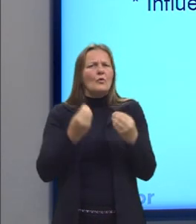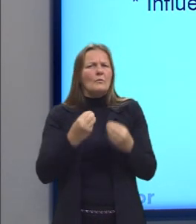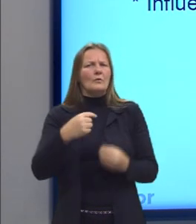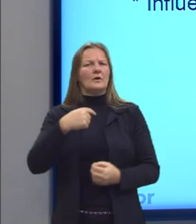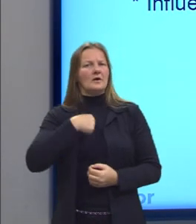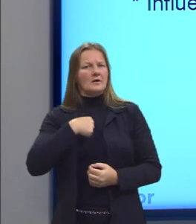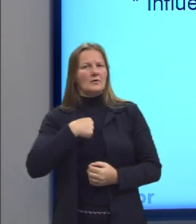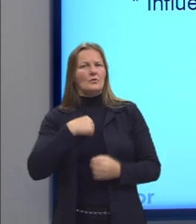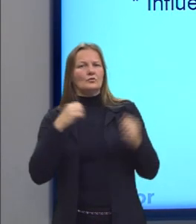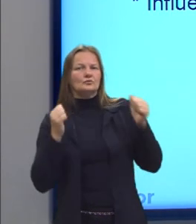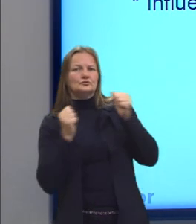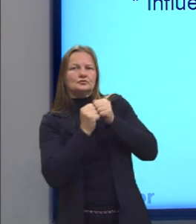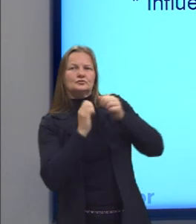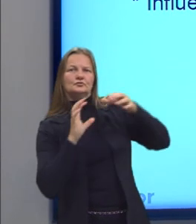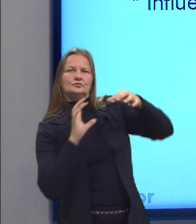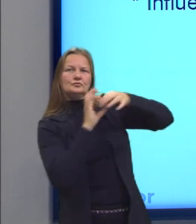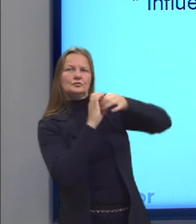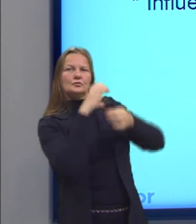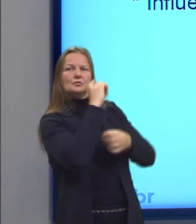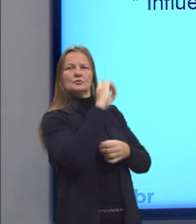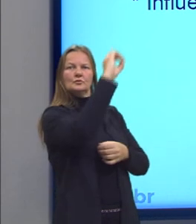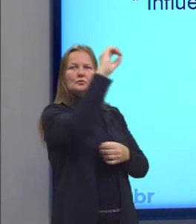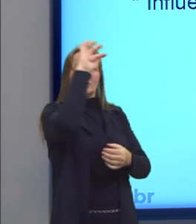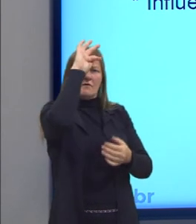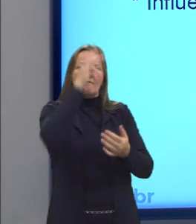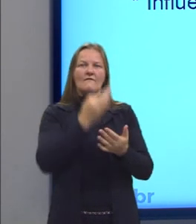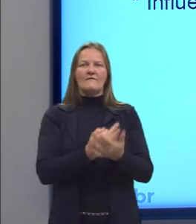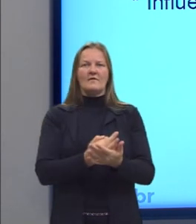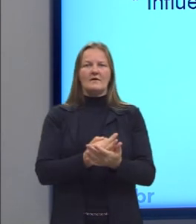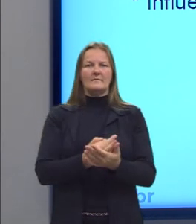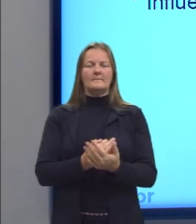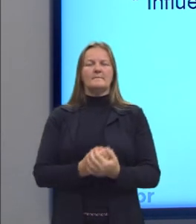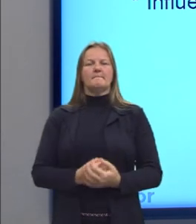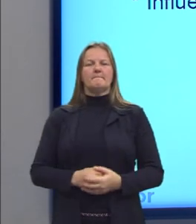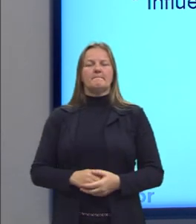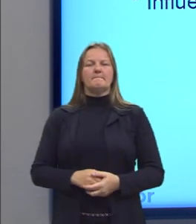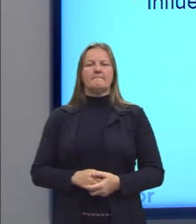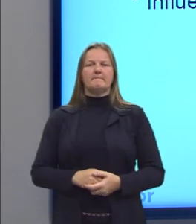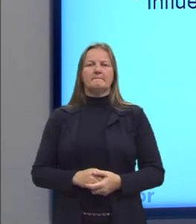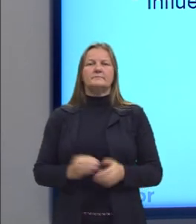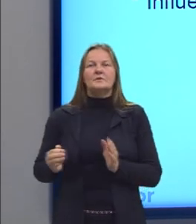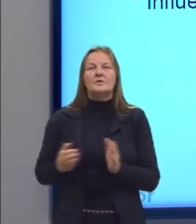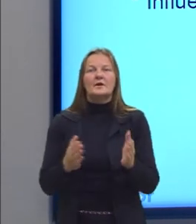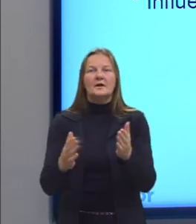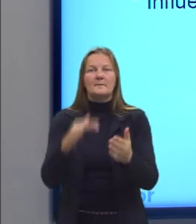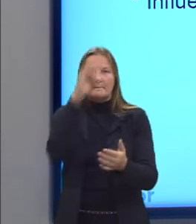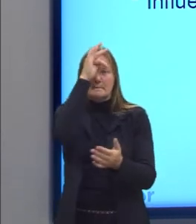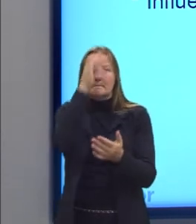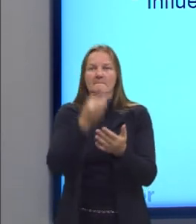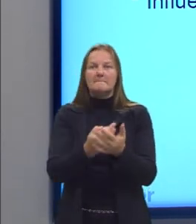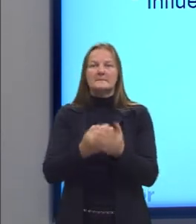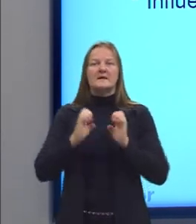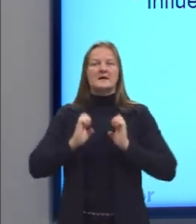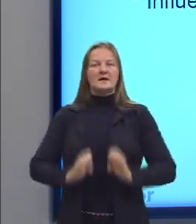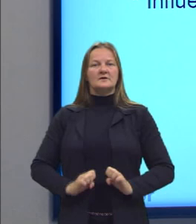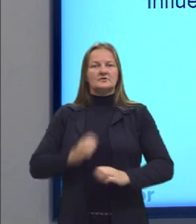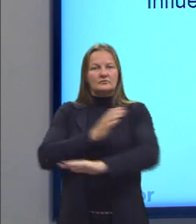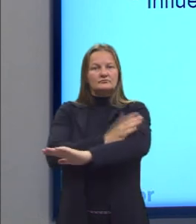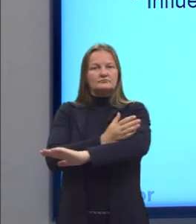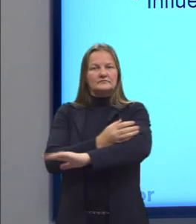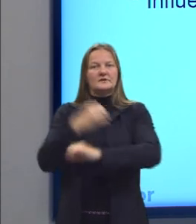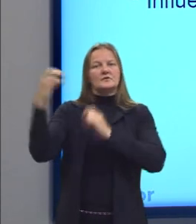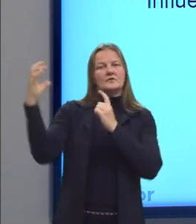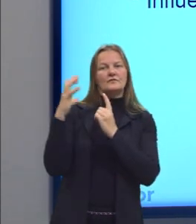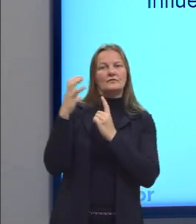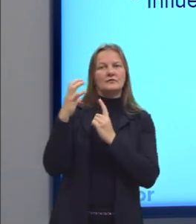você que vai encontrar os caminhos da fé para chegar até Deus né e olha a ética da idade média então tem